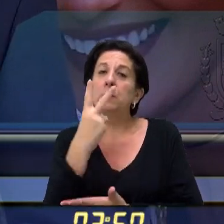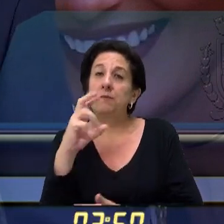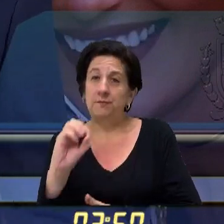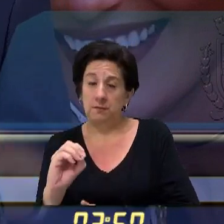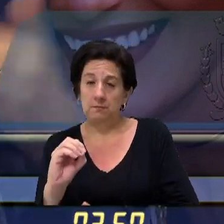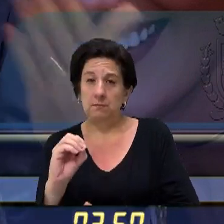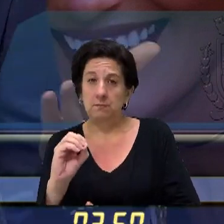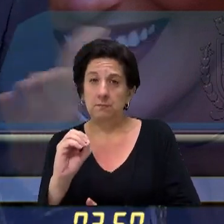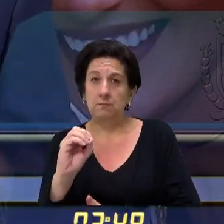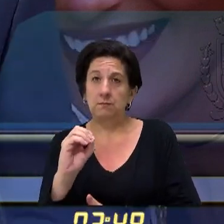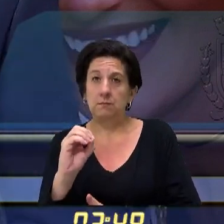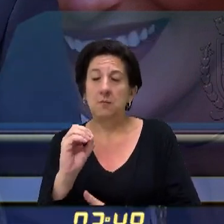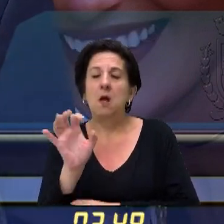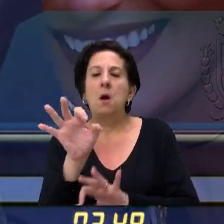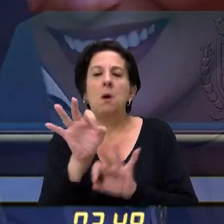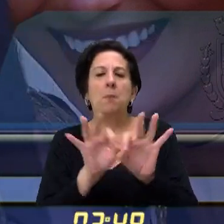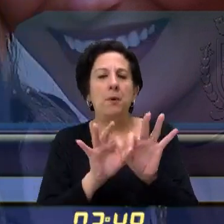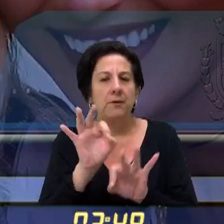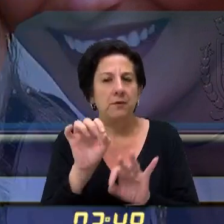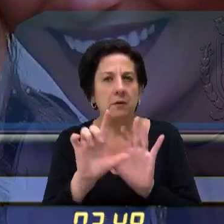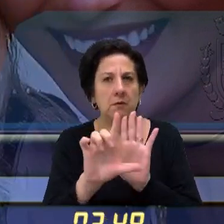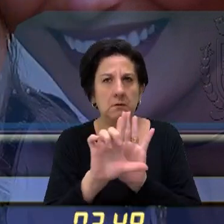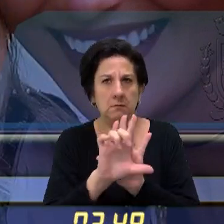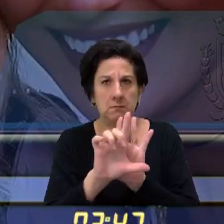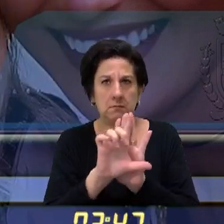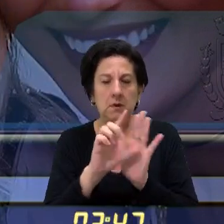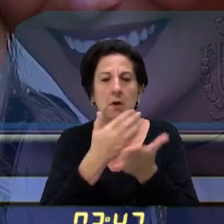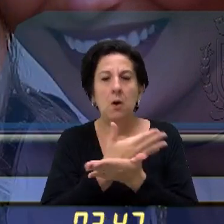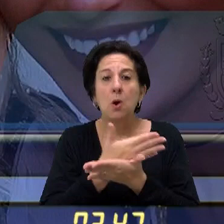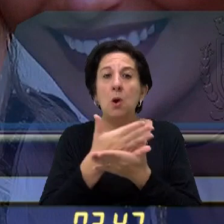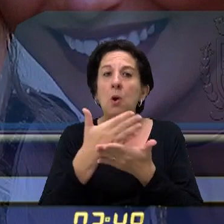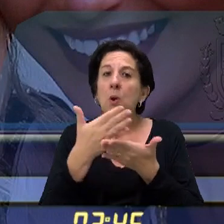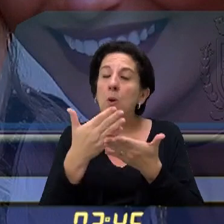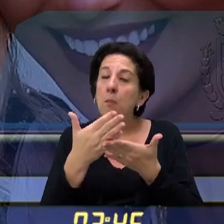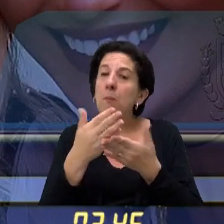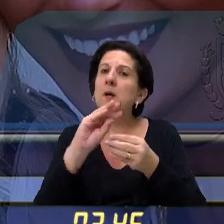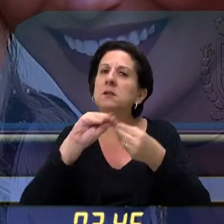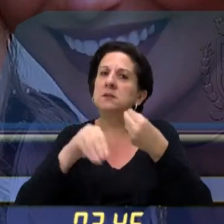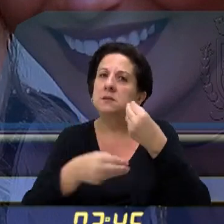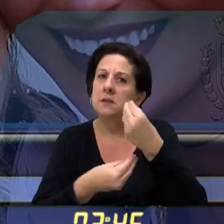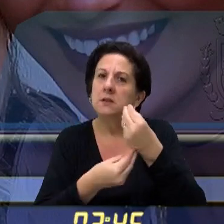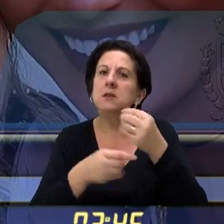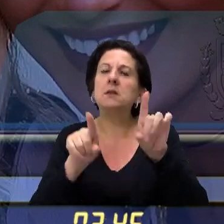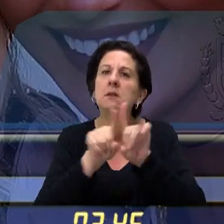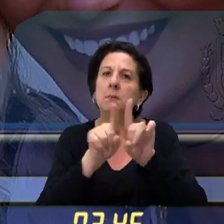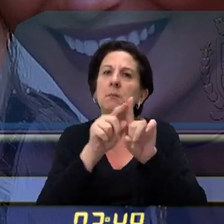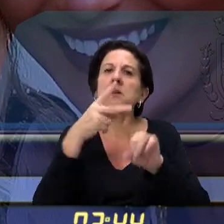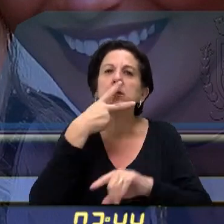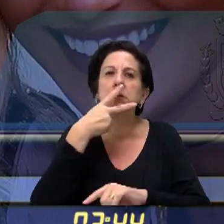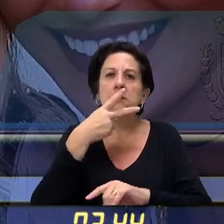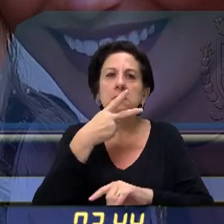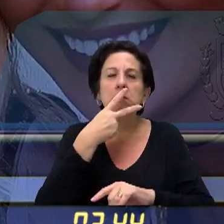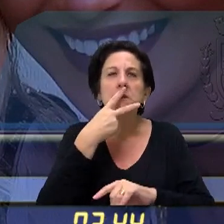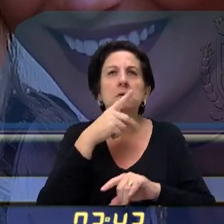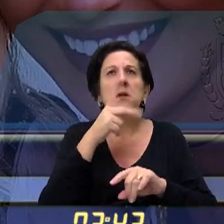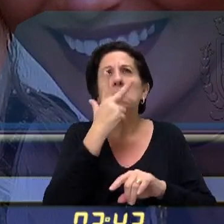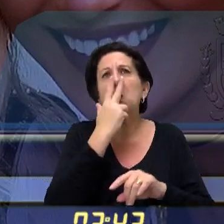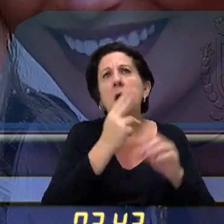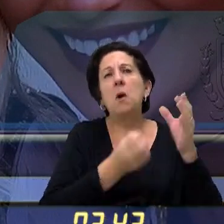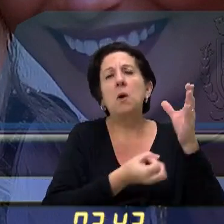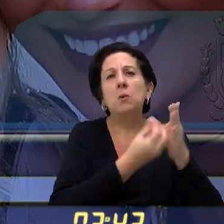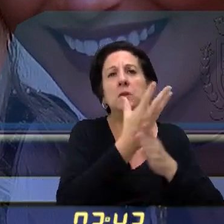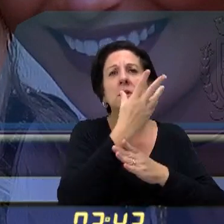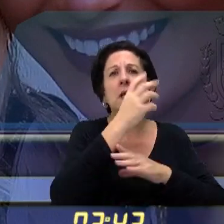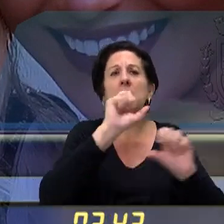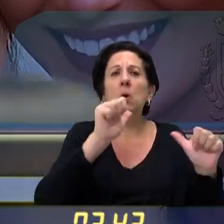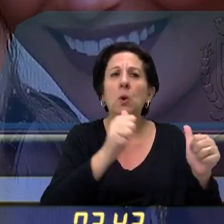2020, através de um projeto de lei, começa a se inserir também em Santa Cruz do Sul, assim como acontece na